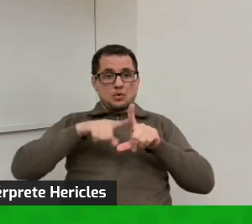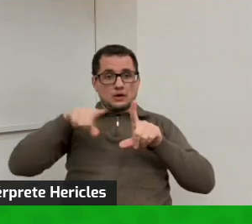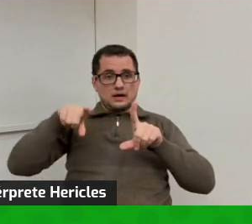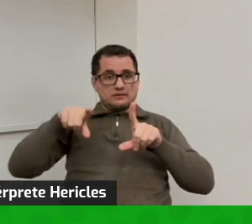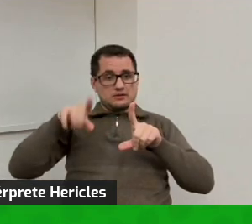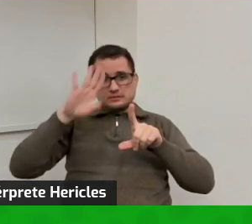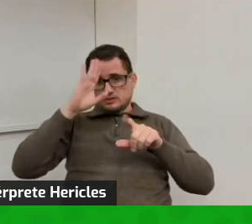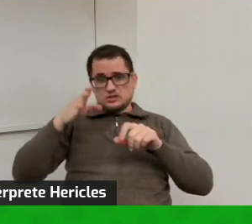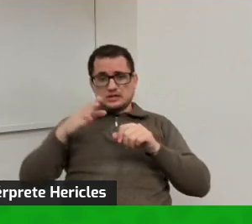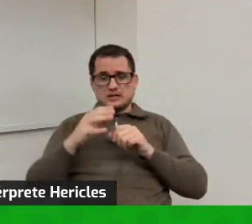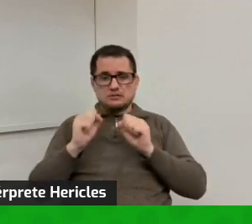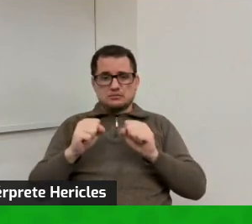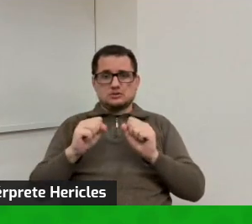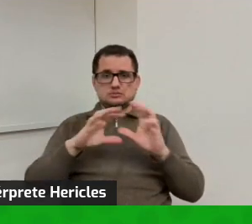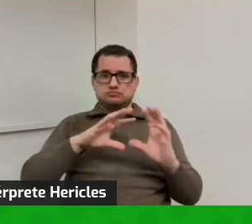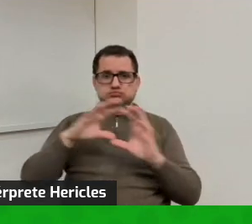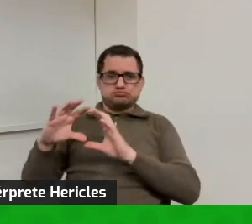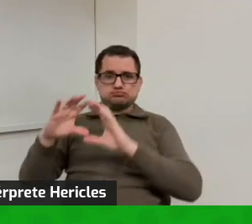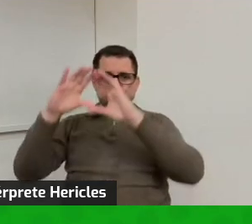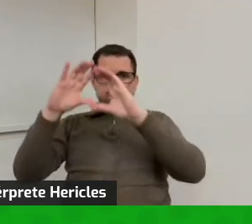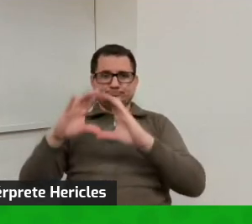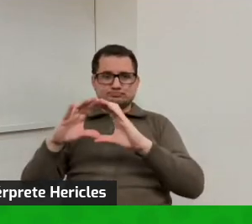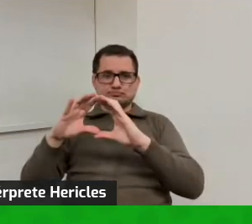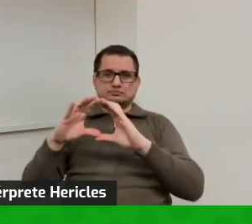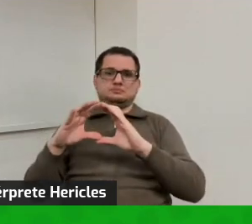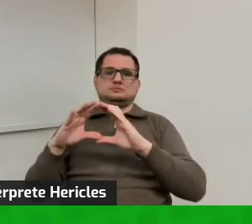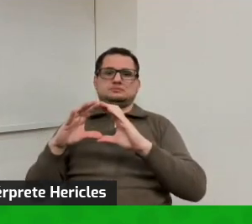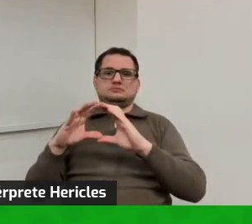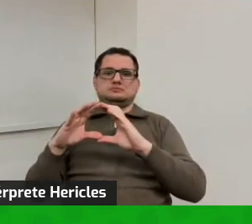posso trazer ele para cá.